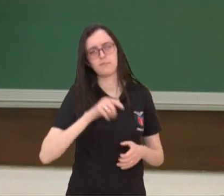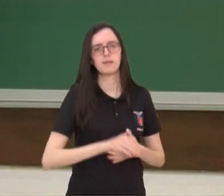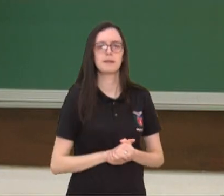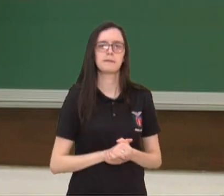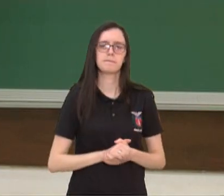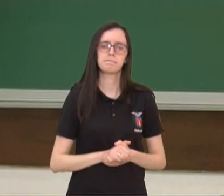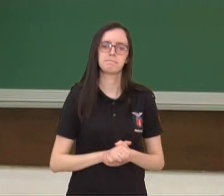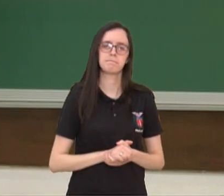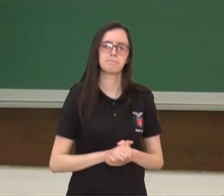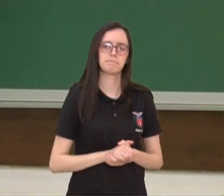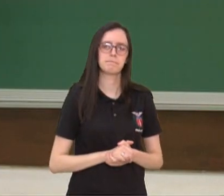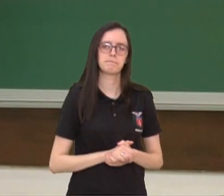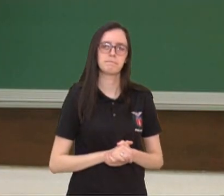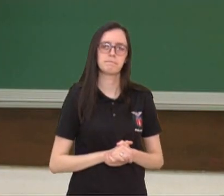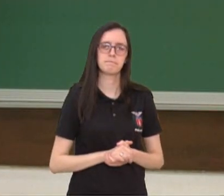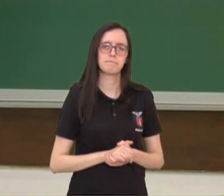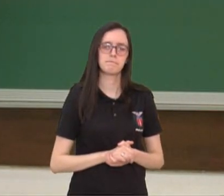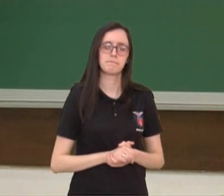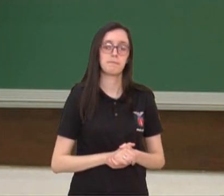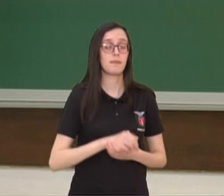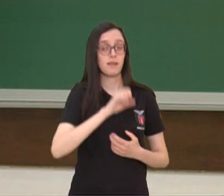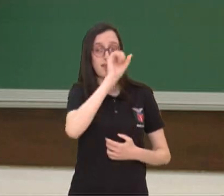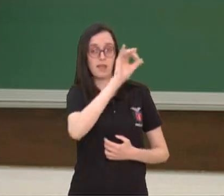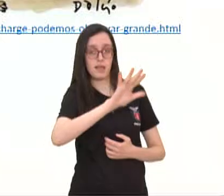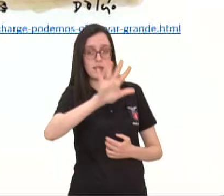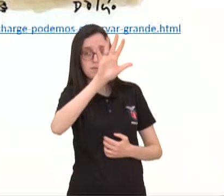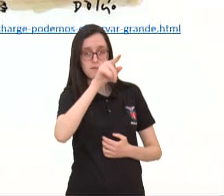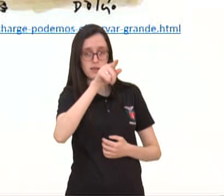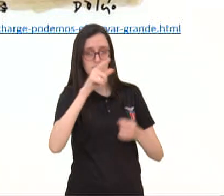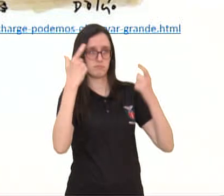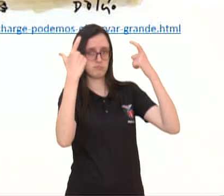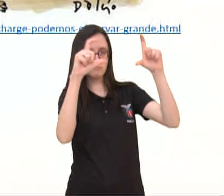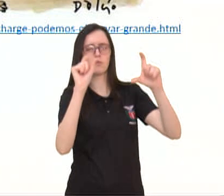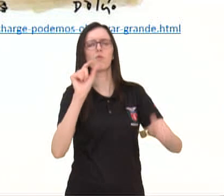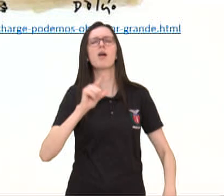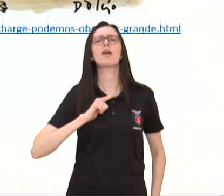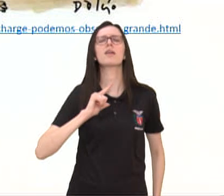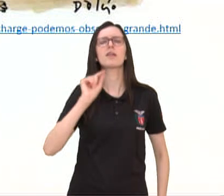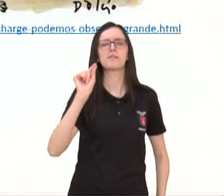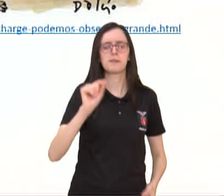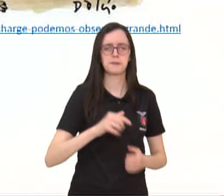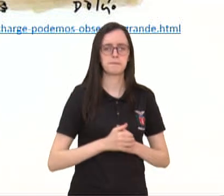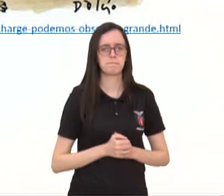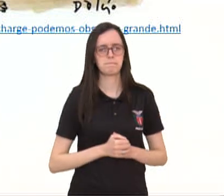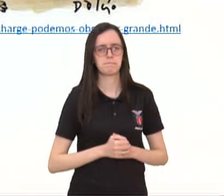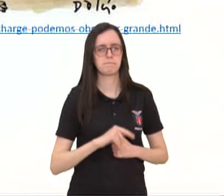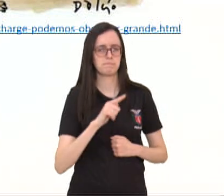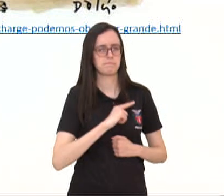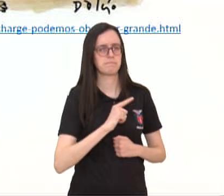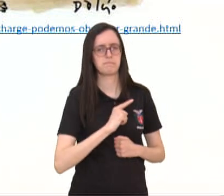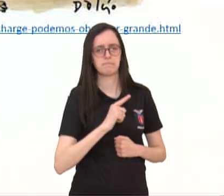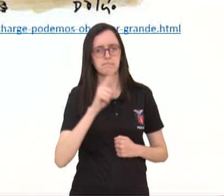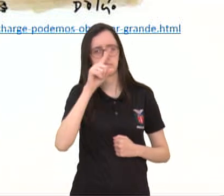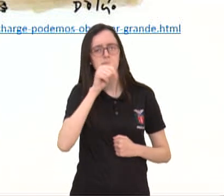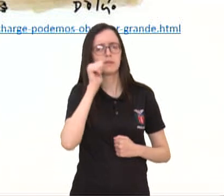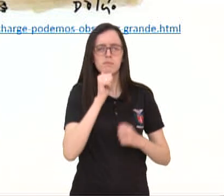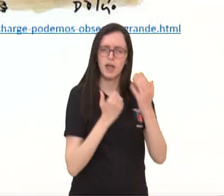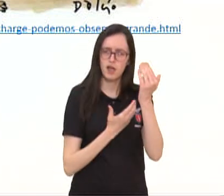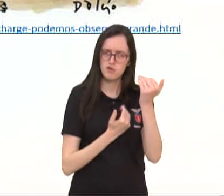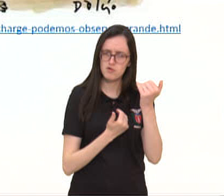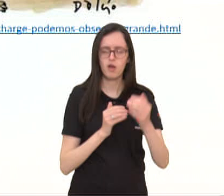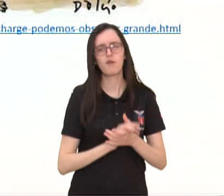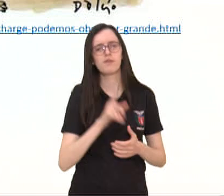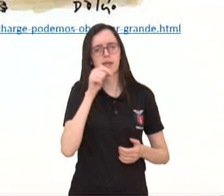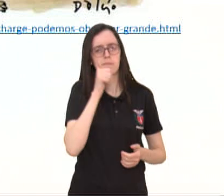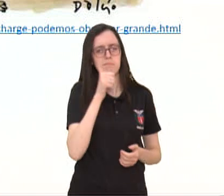B. E aqui na nossa charge, o que nós temos aqui? Nós temos uma jovenzinha,